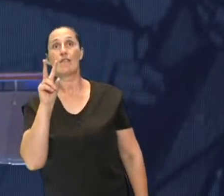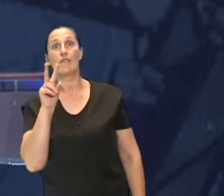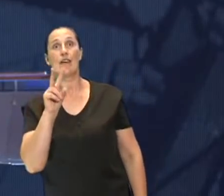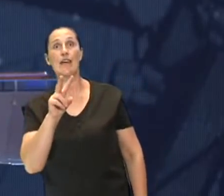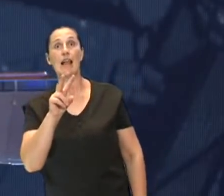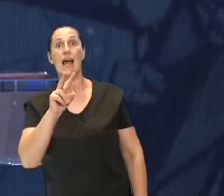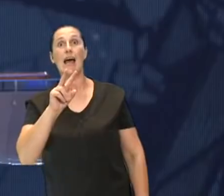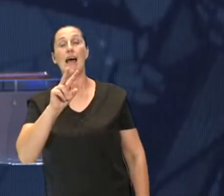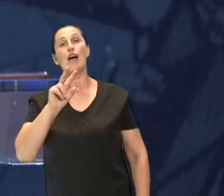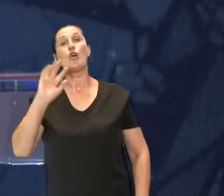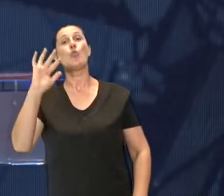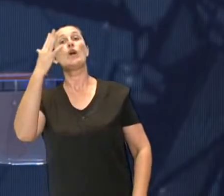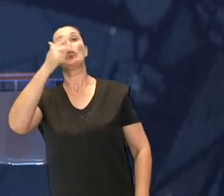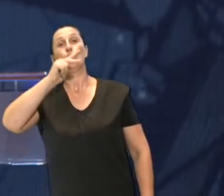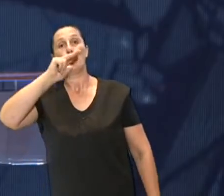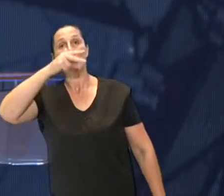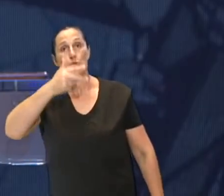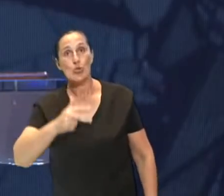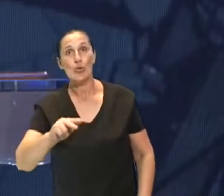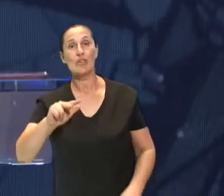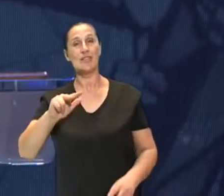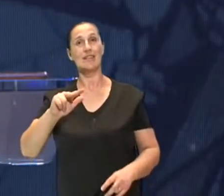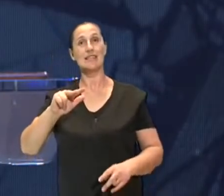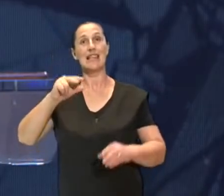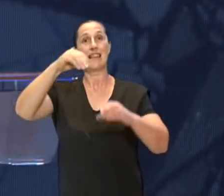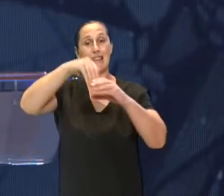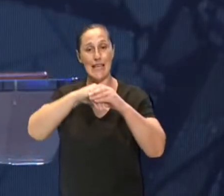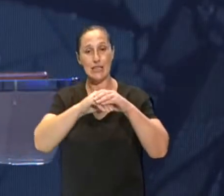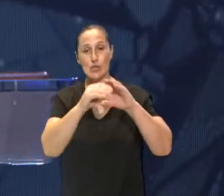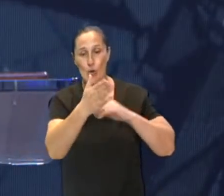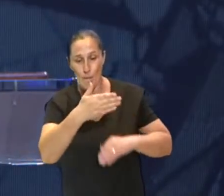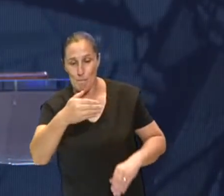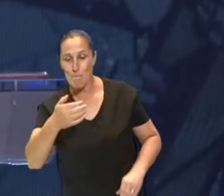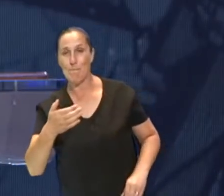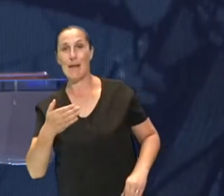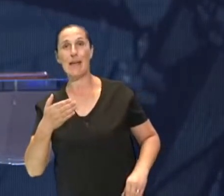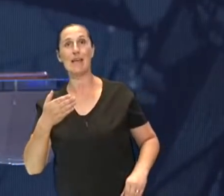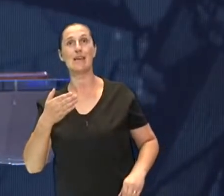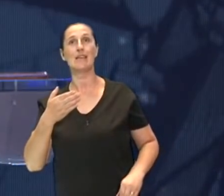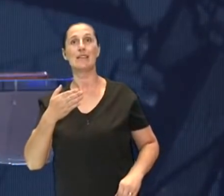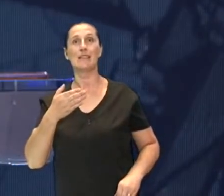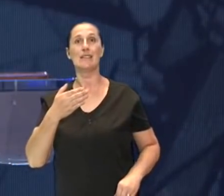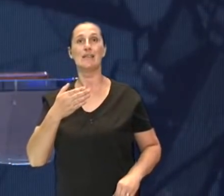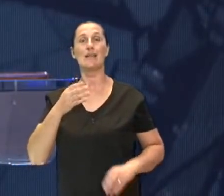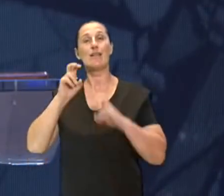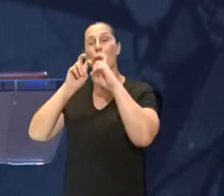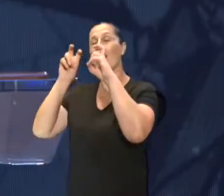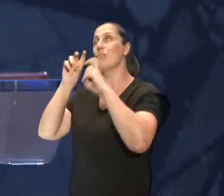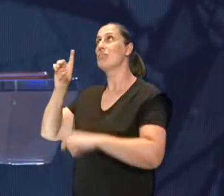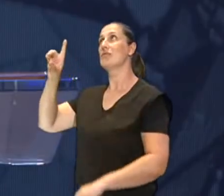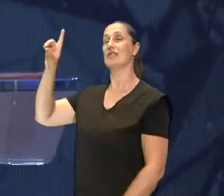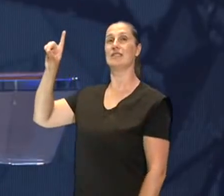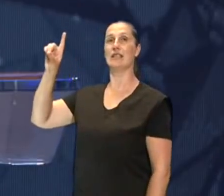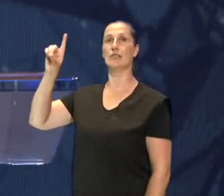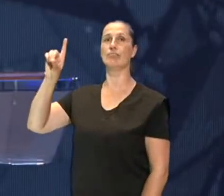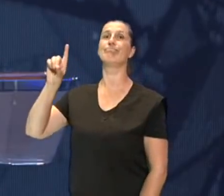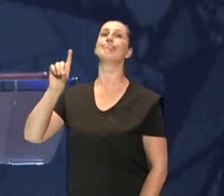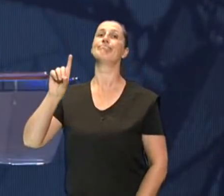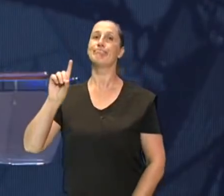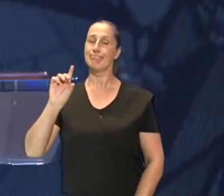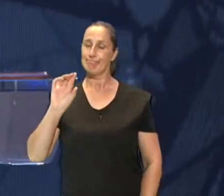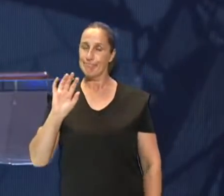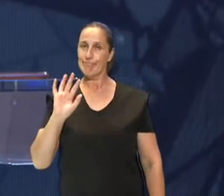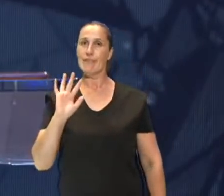peixe, quando Jonas clamou ao Senhor. Então não importa o lugar em que a gente está, existe um milagre